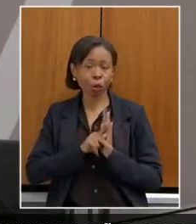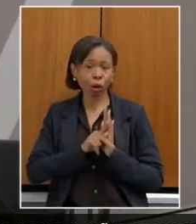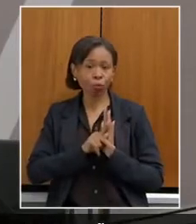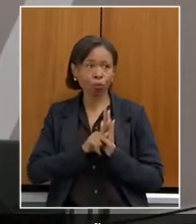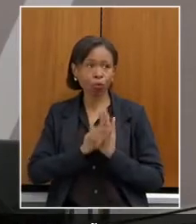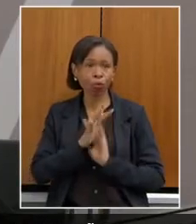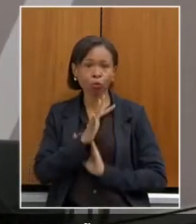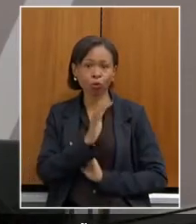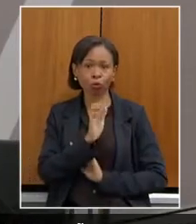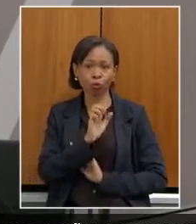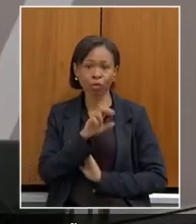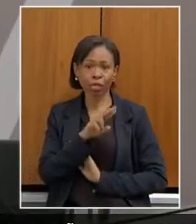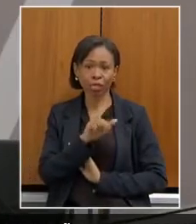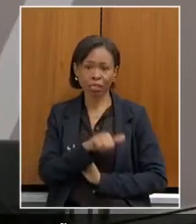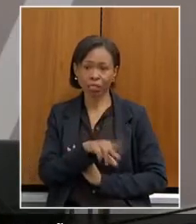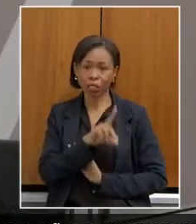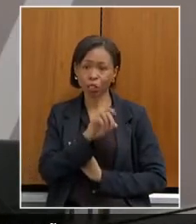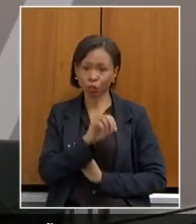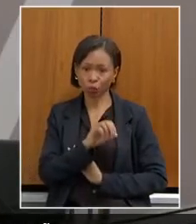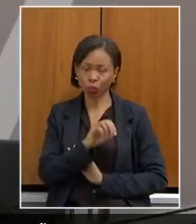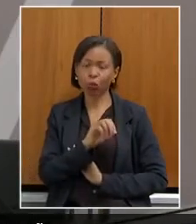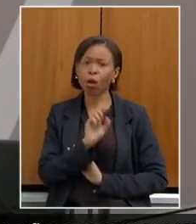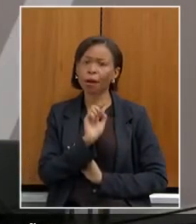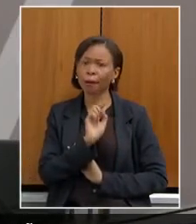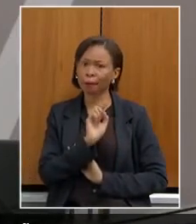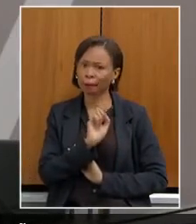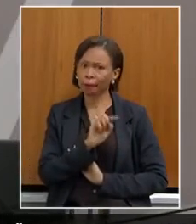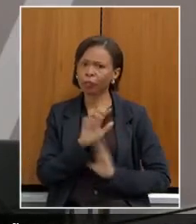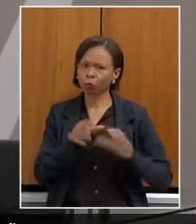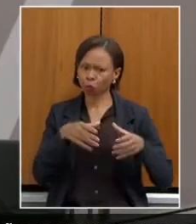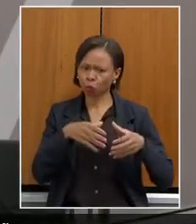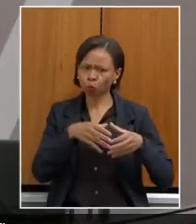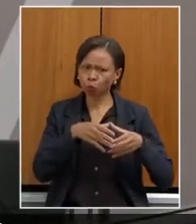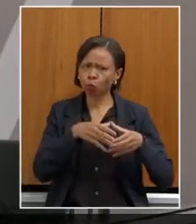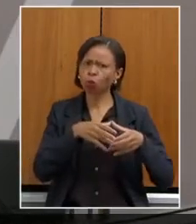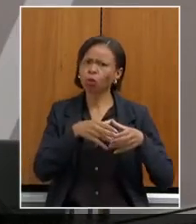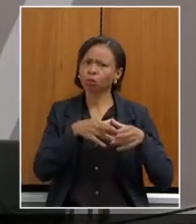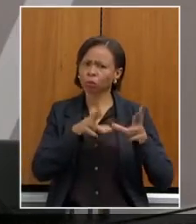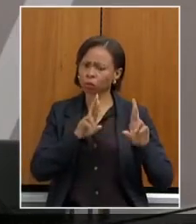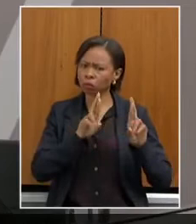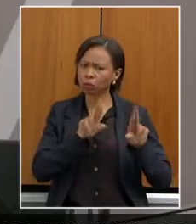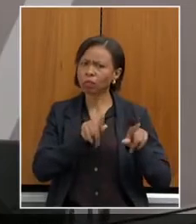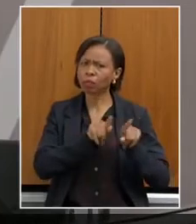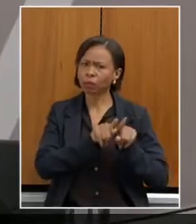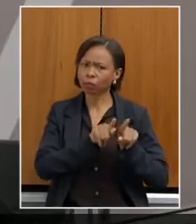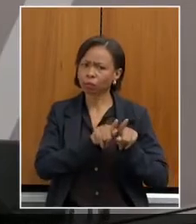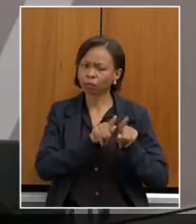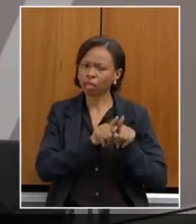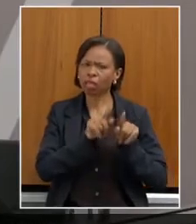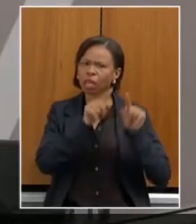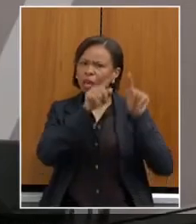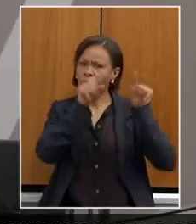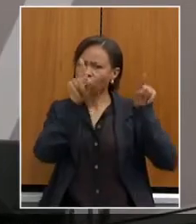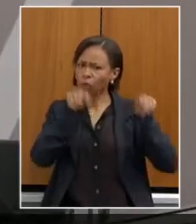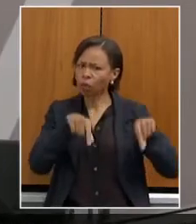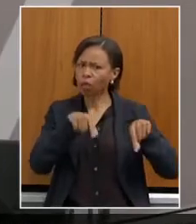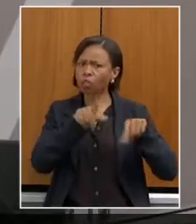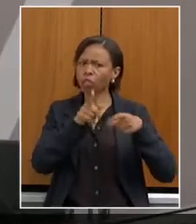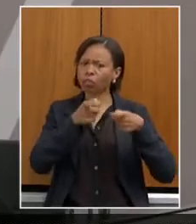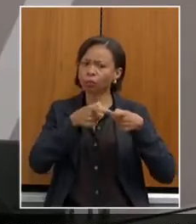Alvarenga e toda uma equipe na direção e também um quadro de médicos de